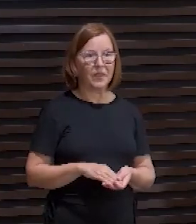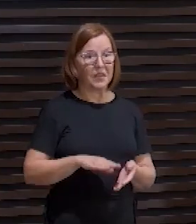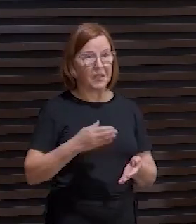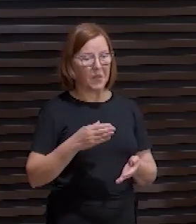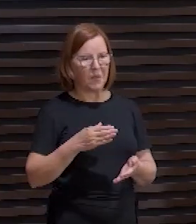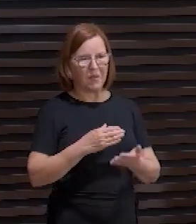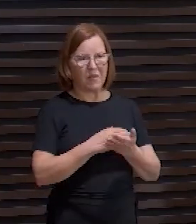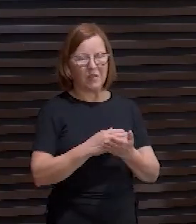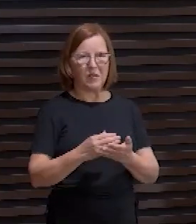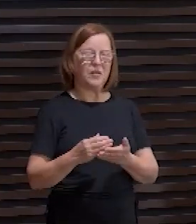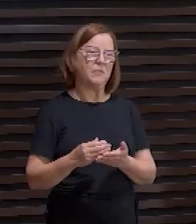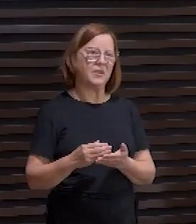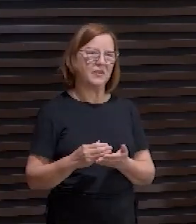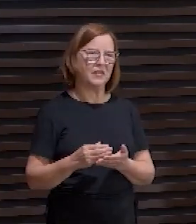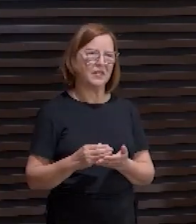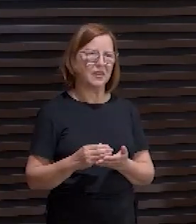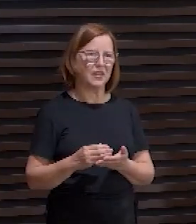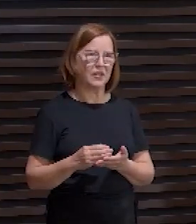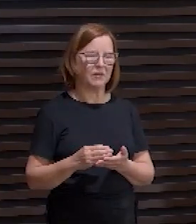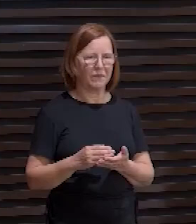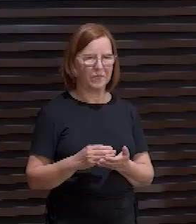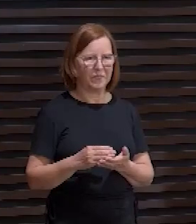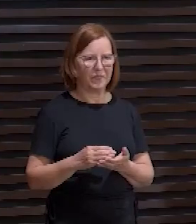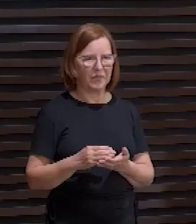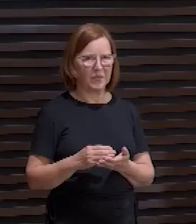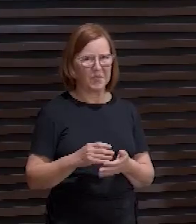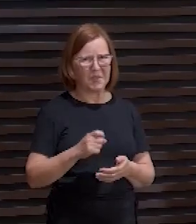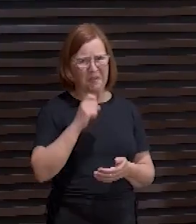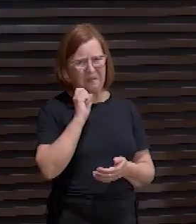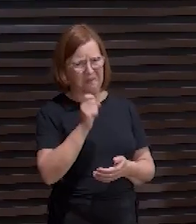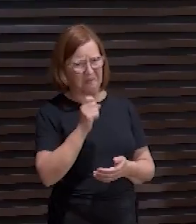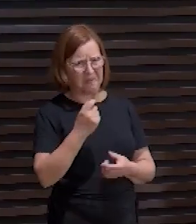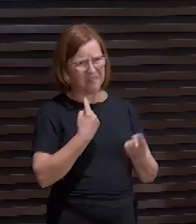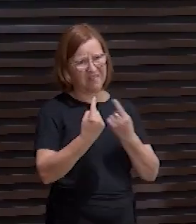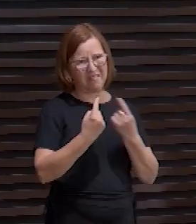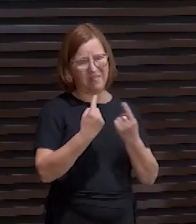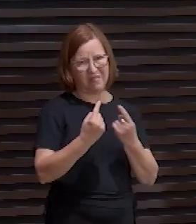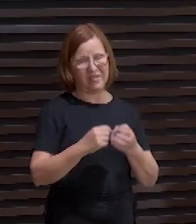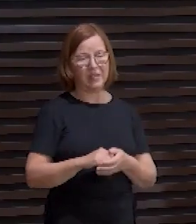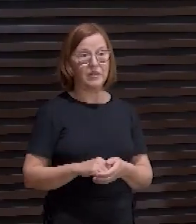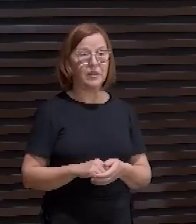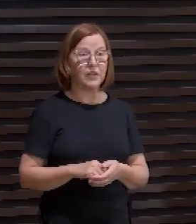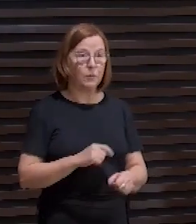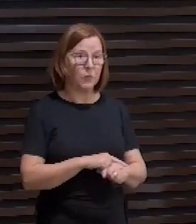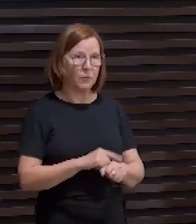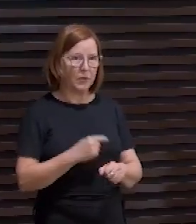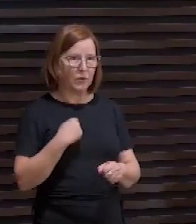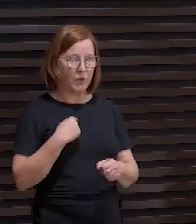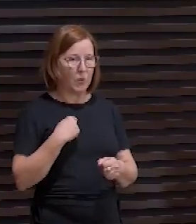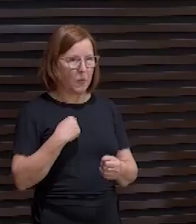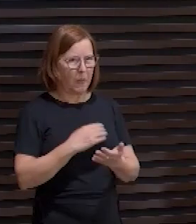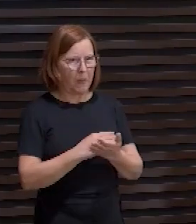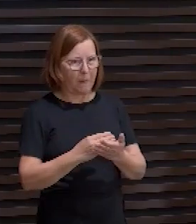palavras. Sendo grosso com ela, ríspido com ela. E quando eu comecei a preparar esse estudo, o Senhor me deu um tapa na cara e